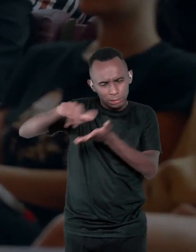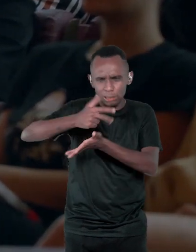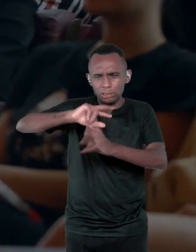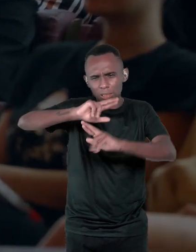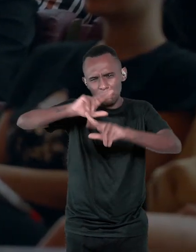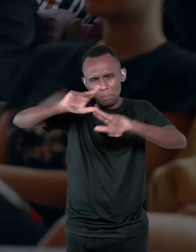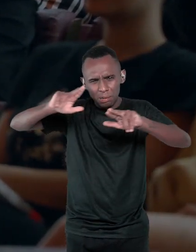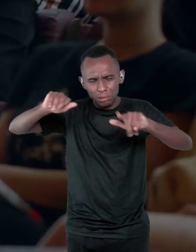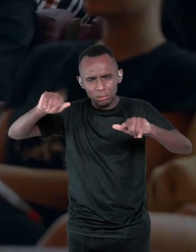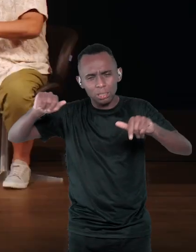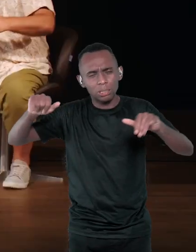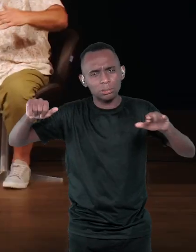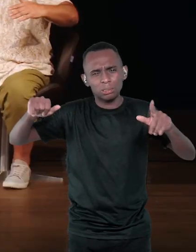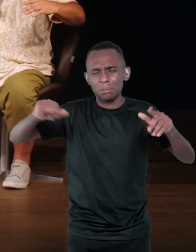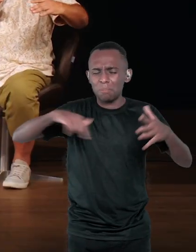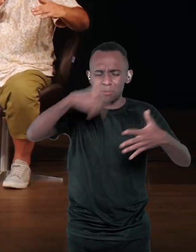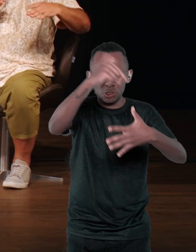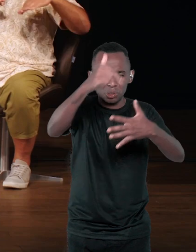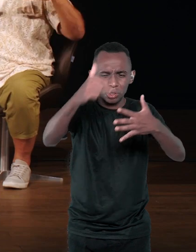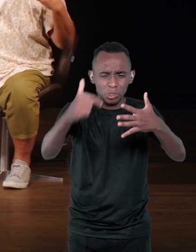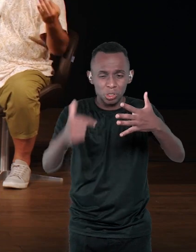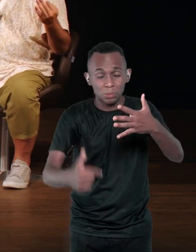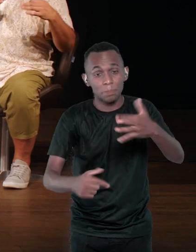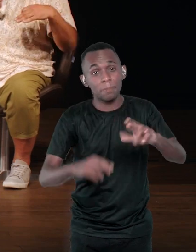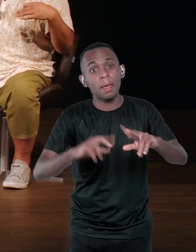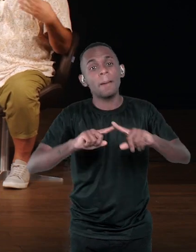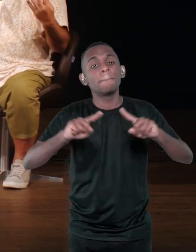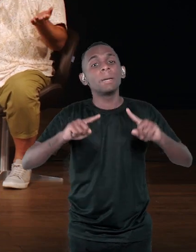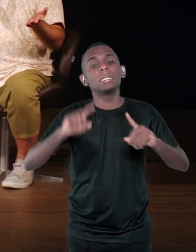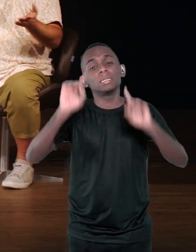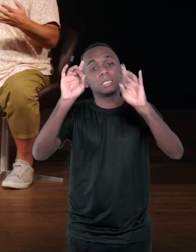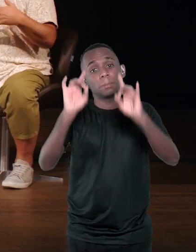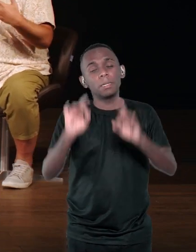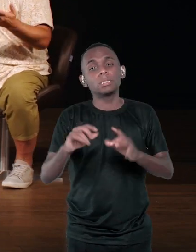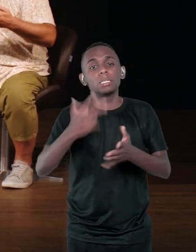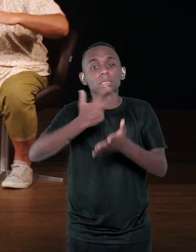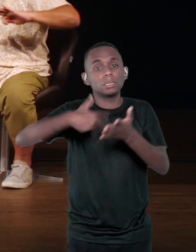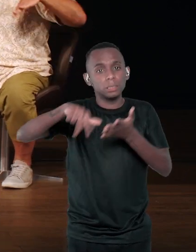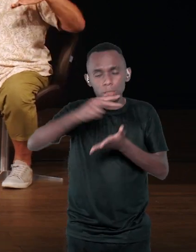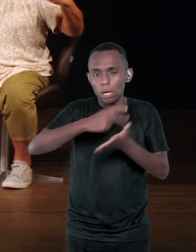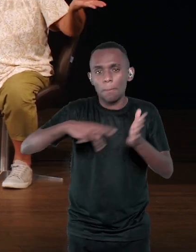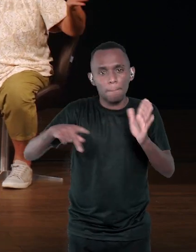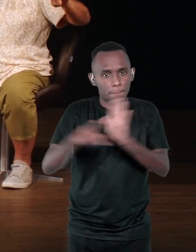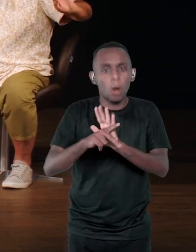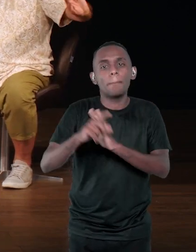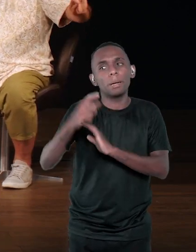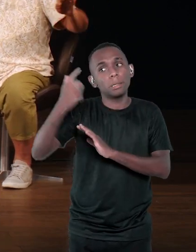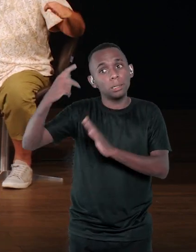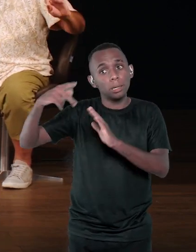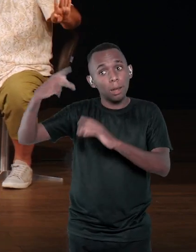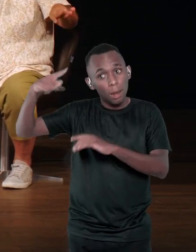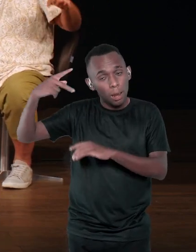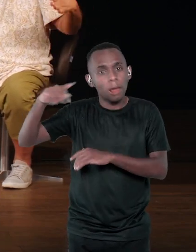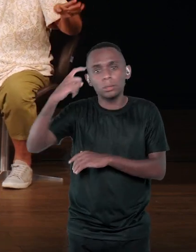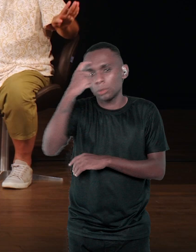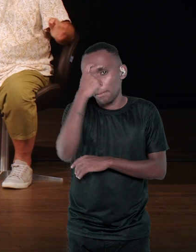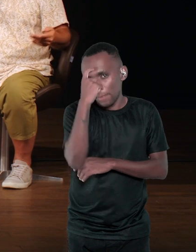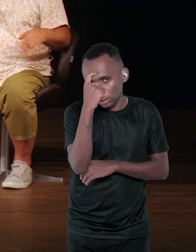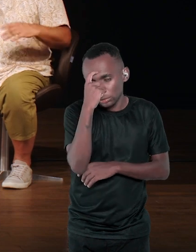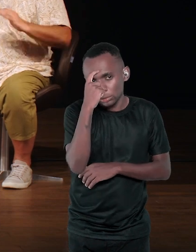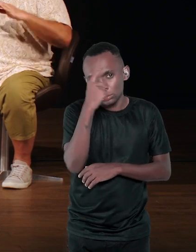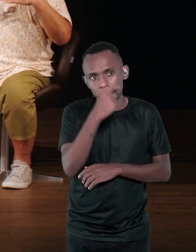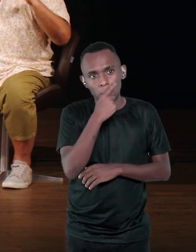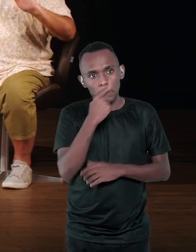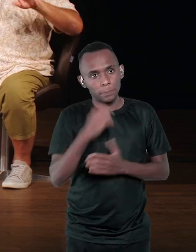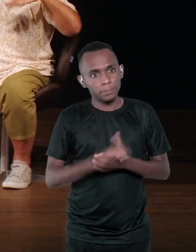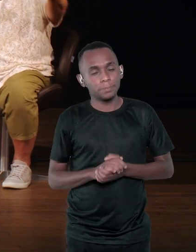danças, dança do ventre a flamenco. Mas eu me especializei em uma dança chamada Bharatanatyam, que é uma dança indiana. Bom, todas as indianas têm uma